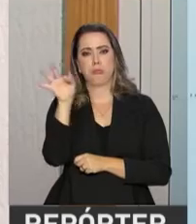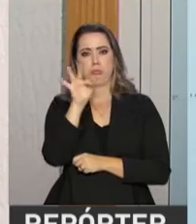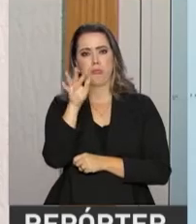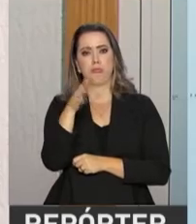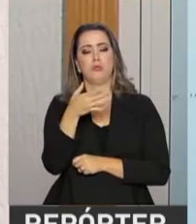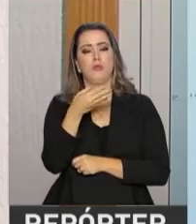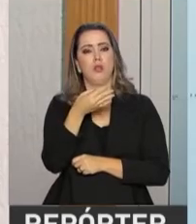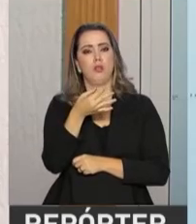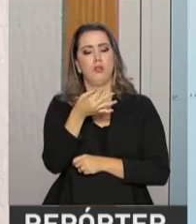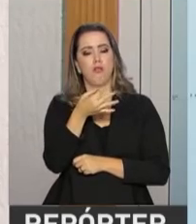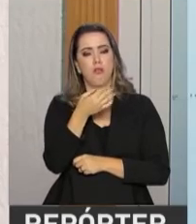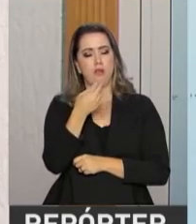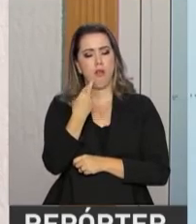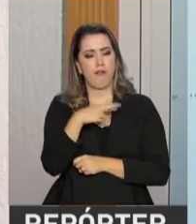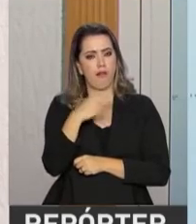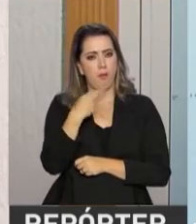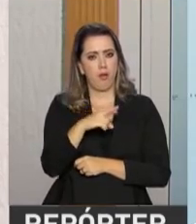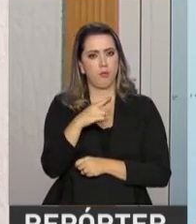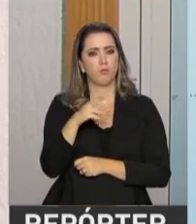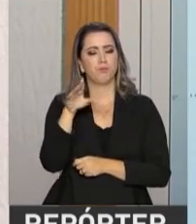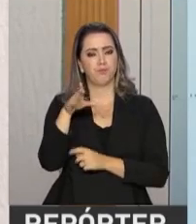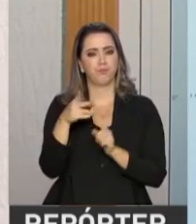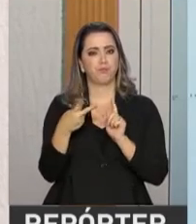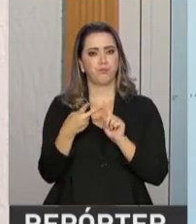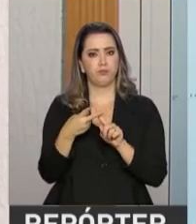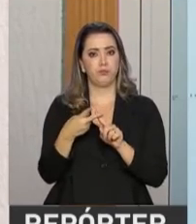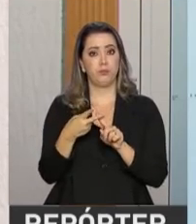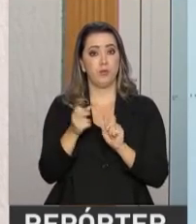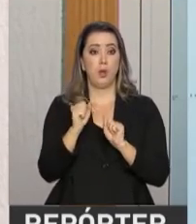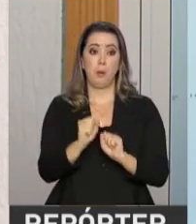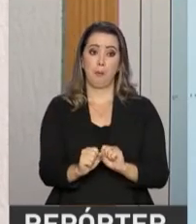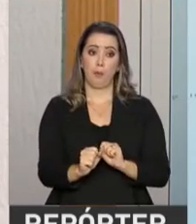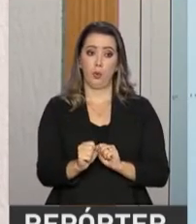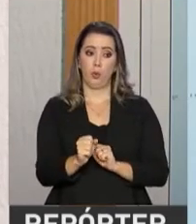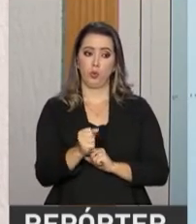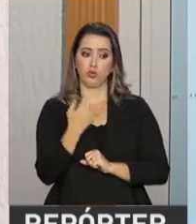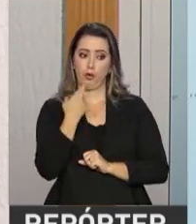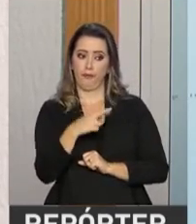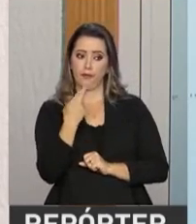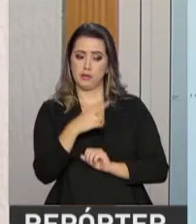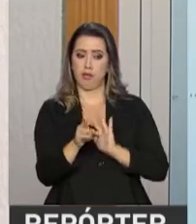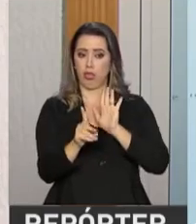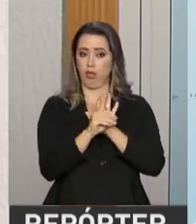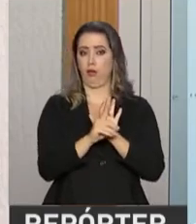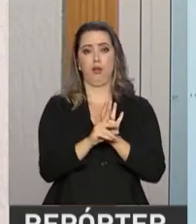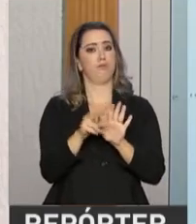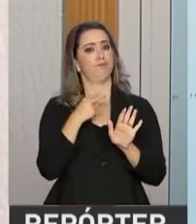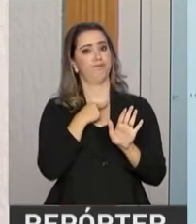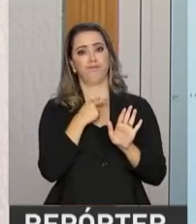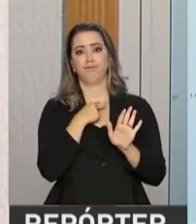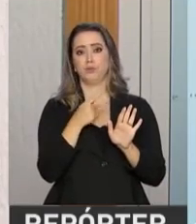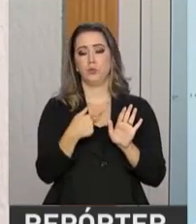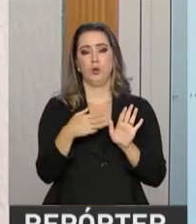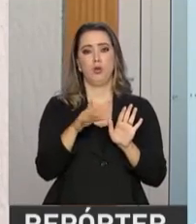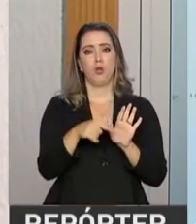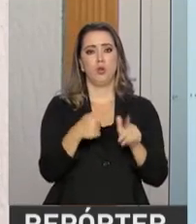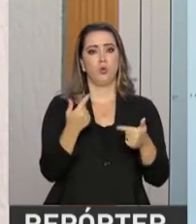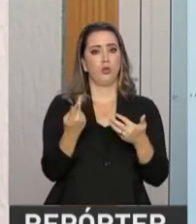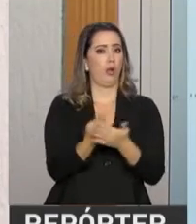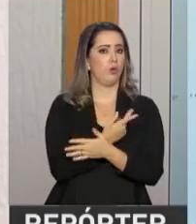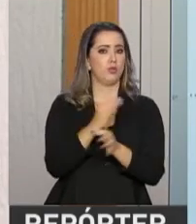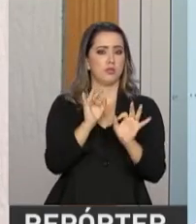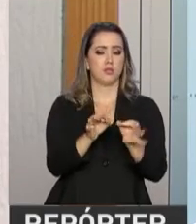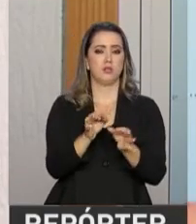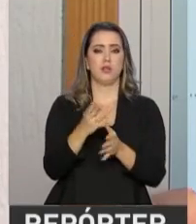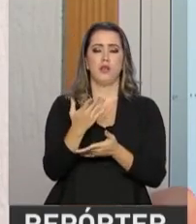que eu a plataforma também permite ele pode denunciar o descumprimento do decreto onde o próprio decreto traz o princípio da